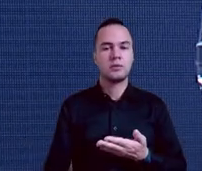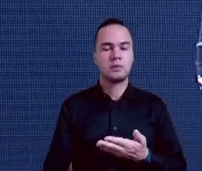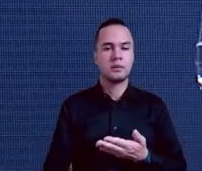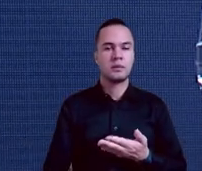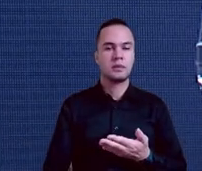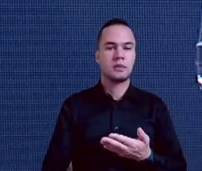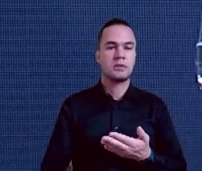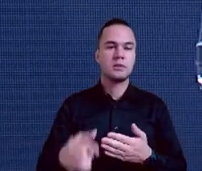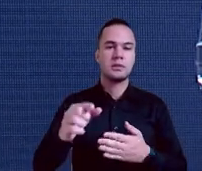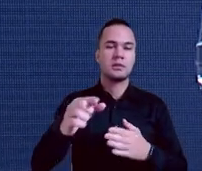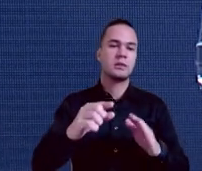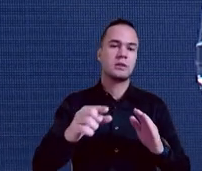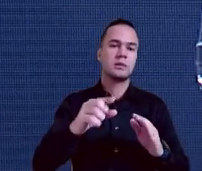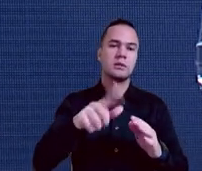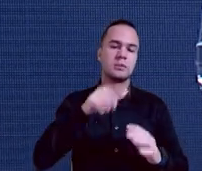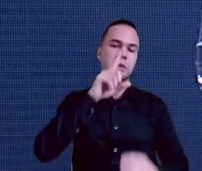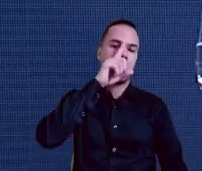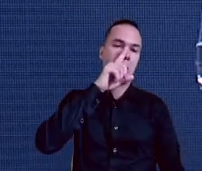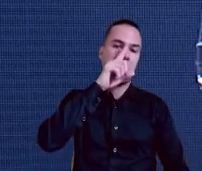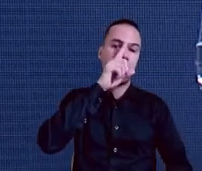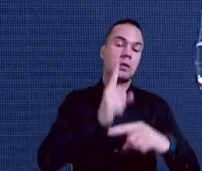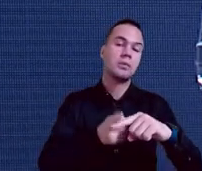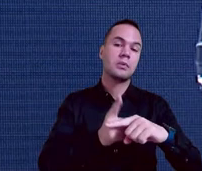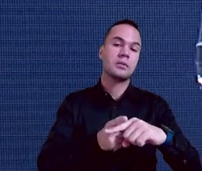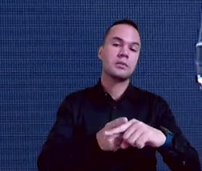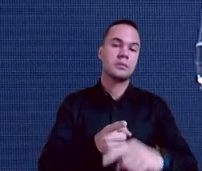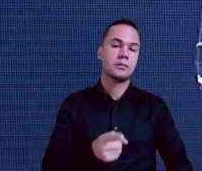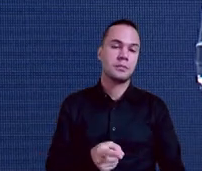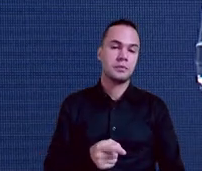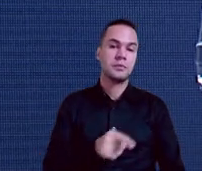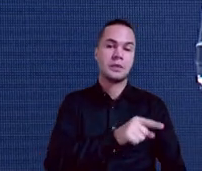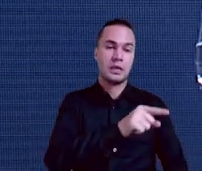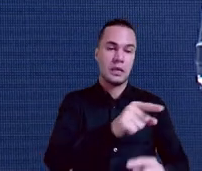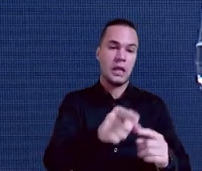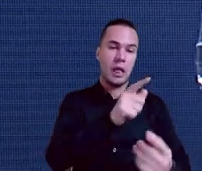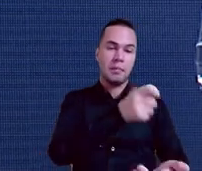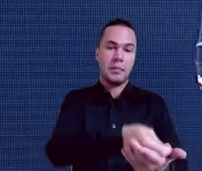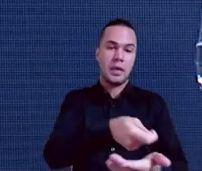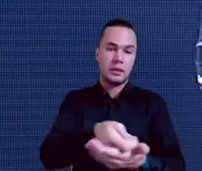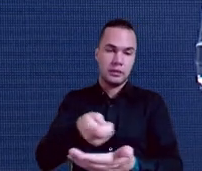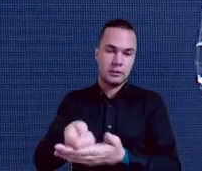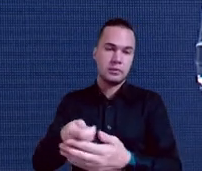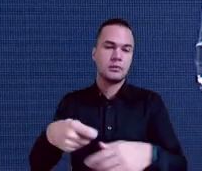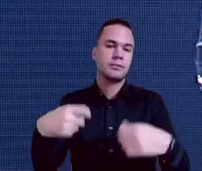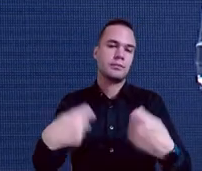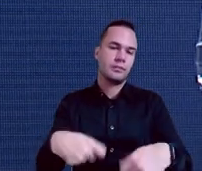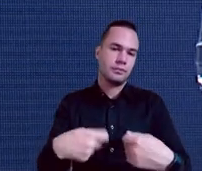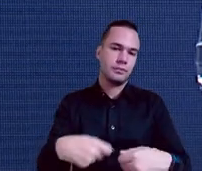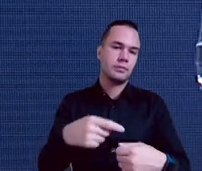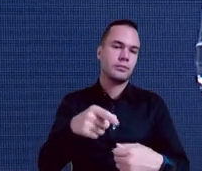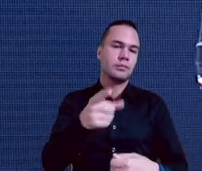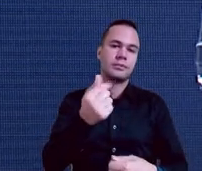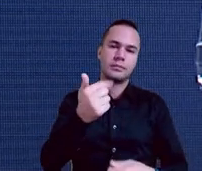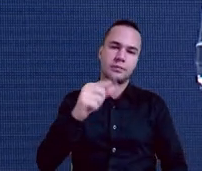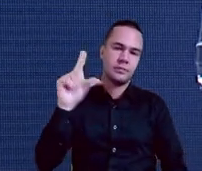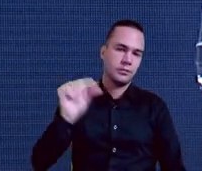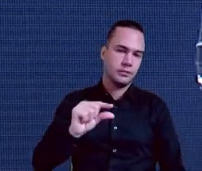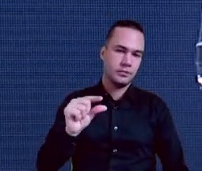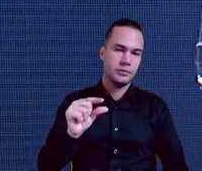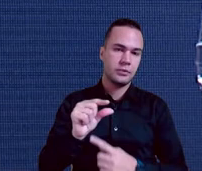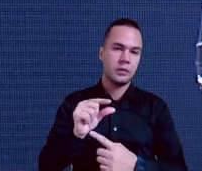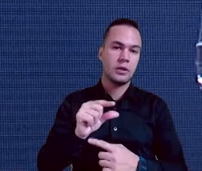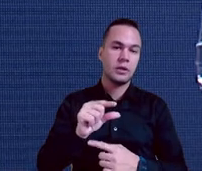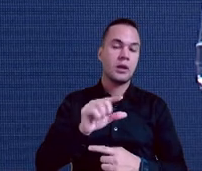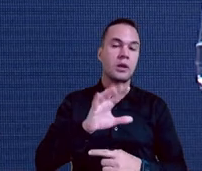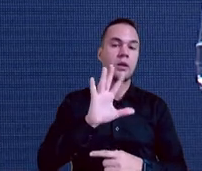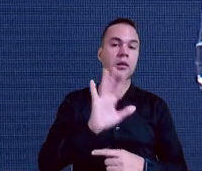muito perigosa porque porque os investidores precisam botar um cheque mínimo Logo eles não querem